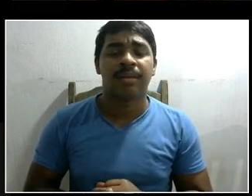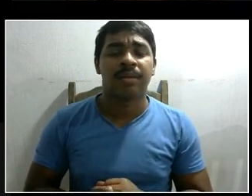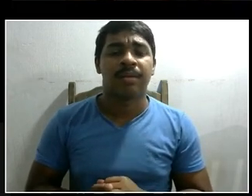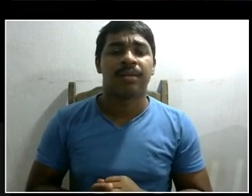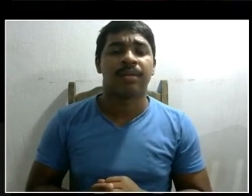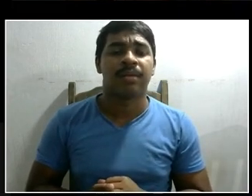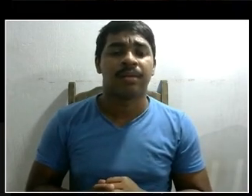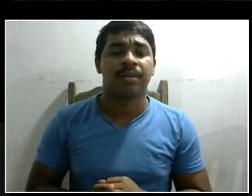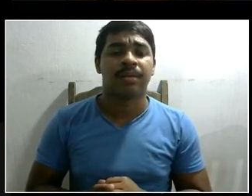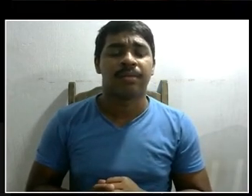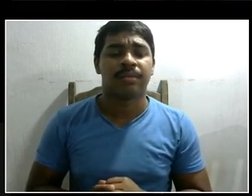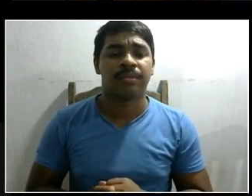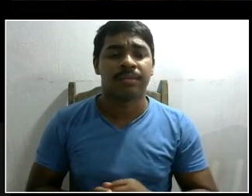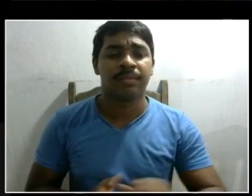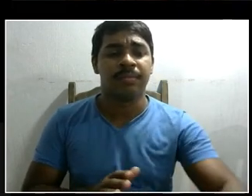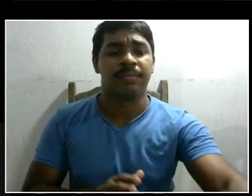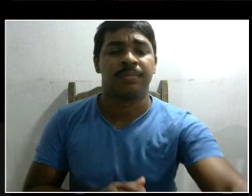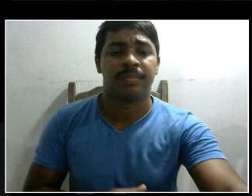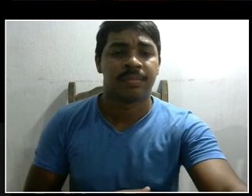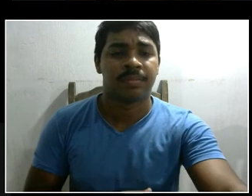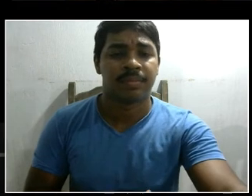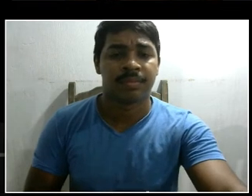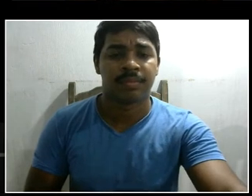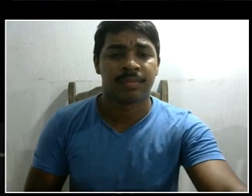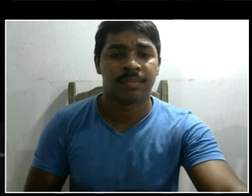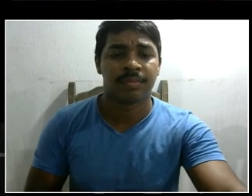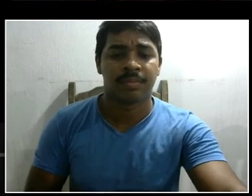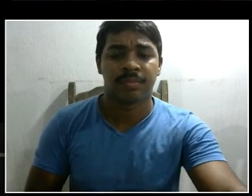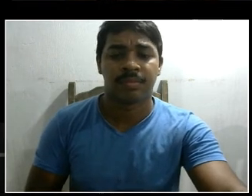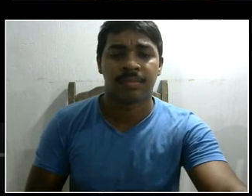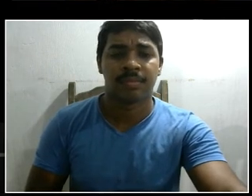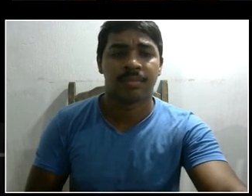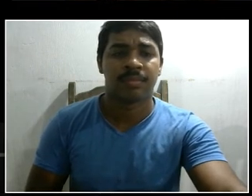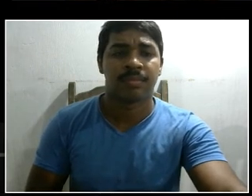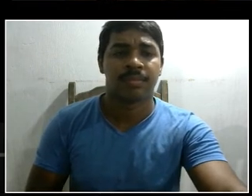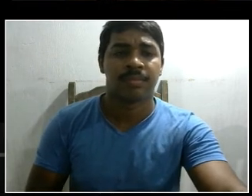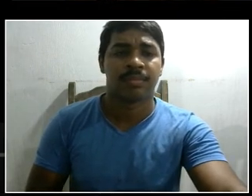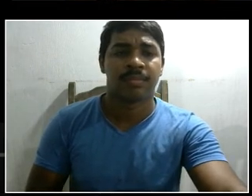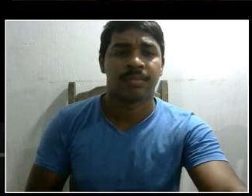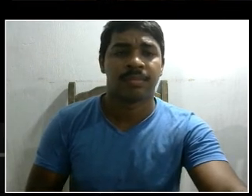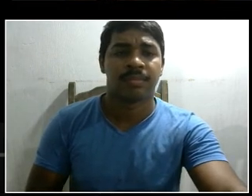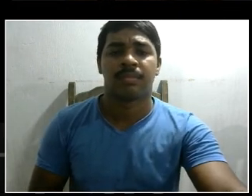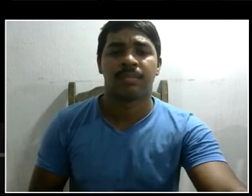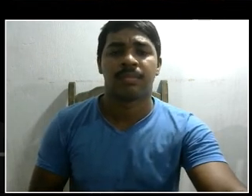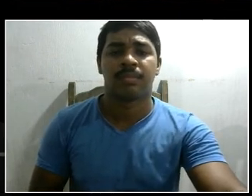Uma outra característica bem importante desse tecido é que ele tem células